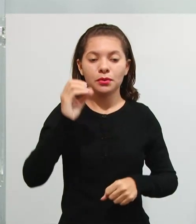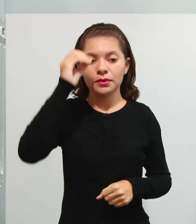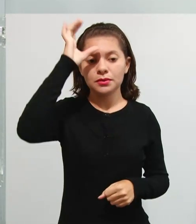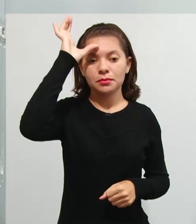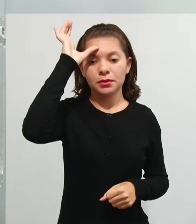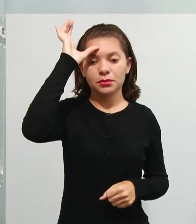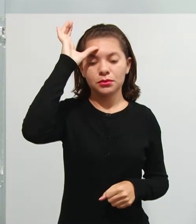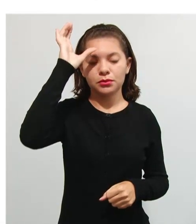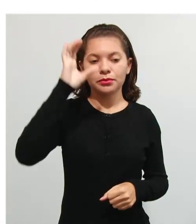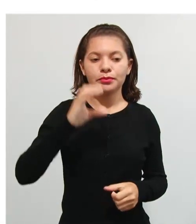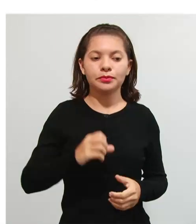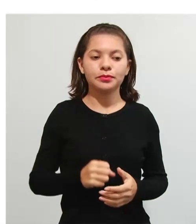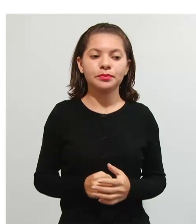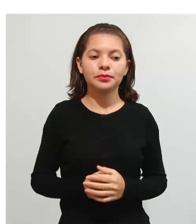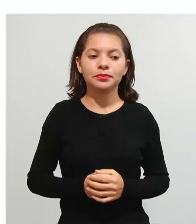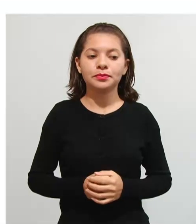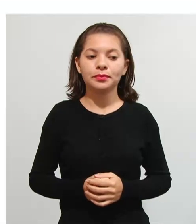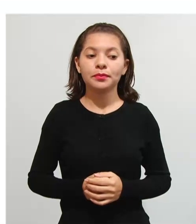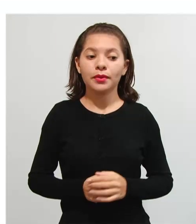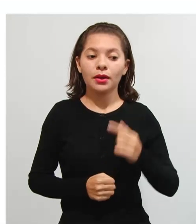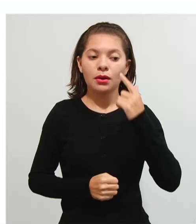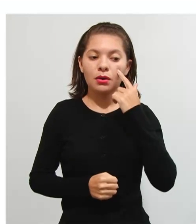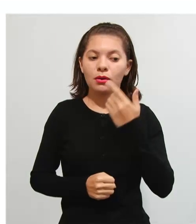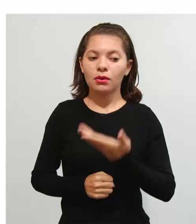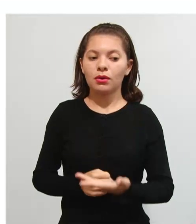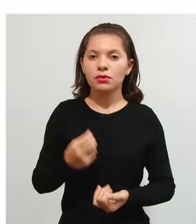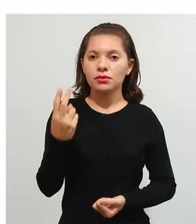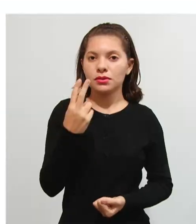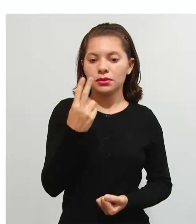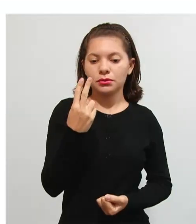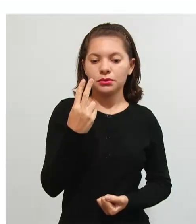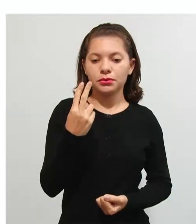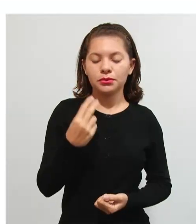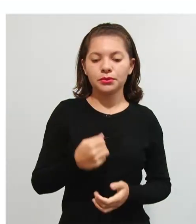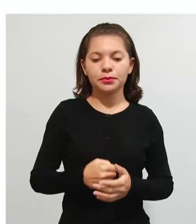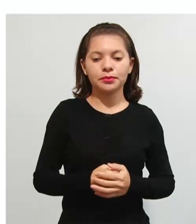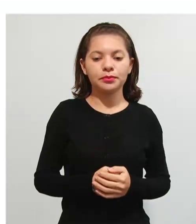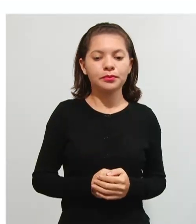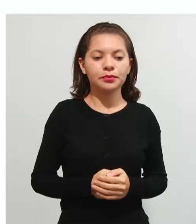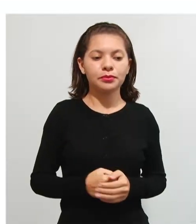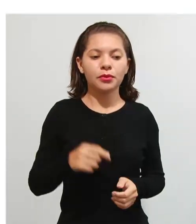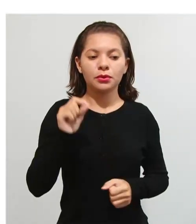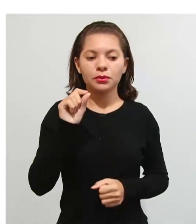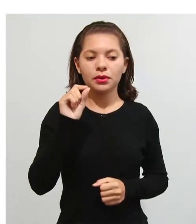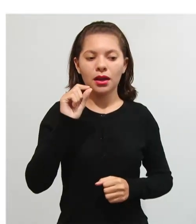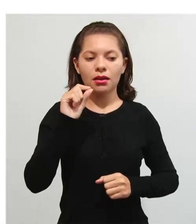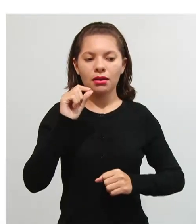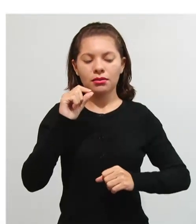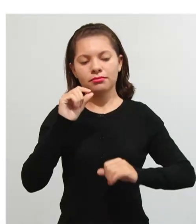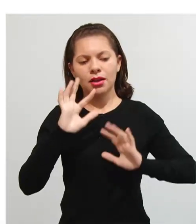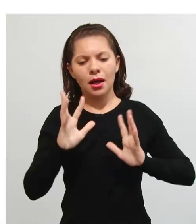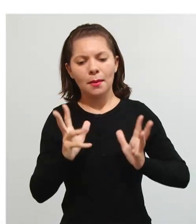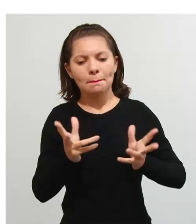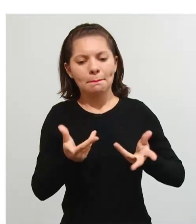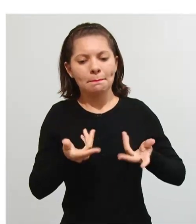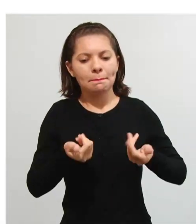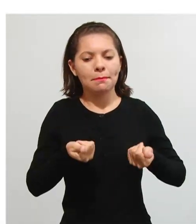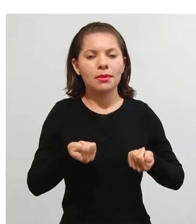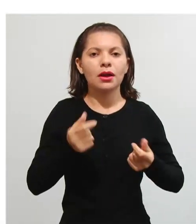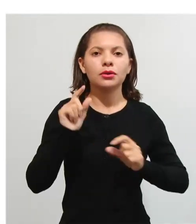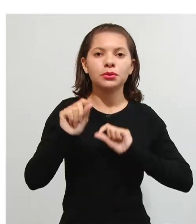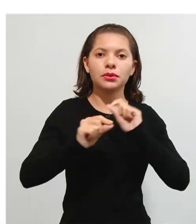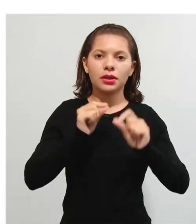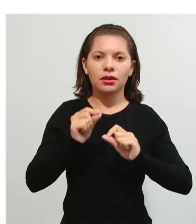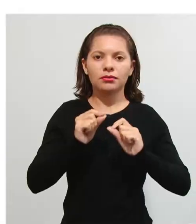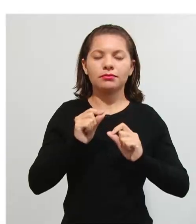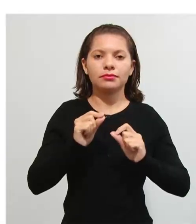teórico. Aí, o segundo pezinho é a habilidade, capacidade de realizar